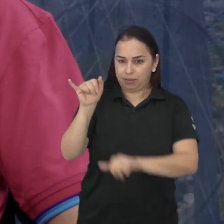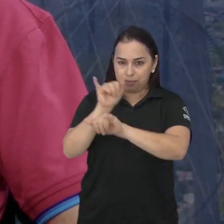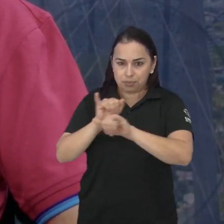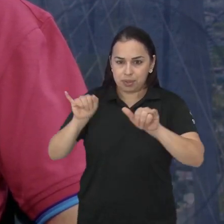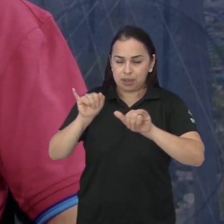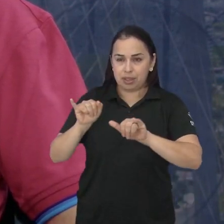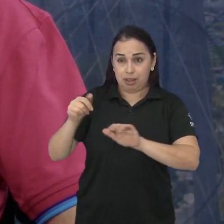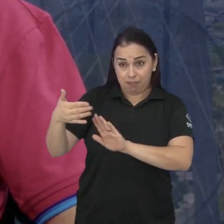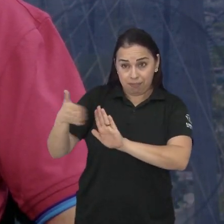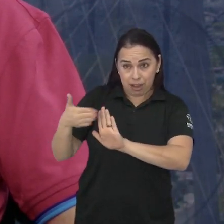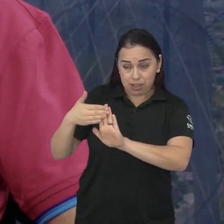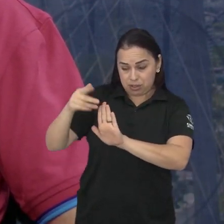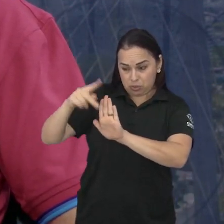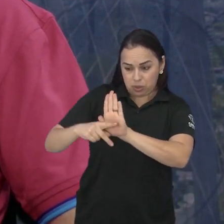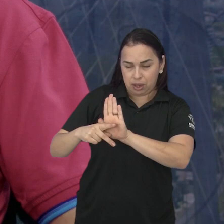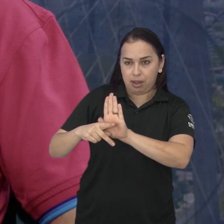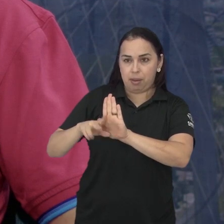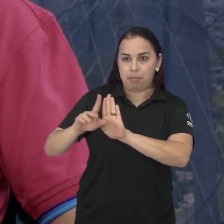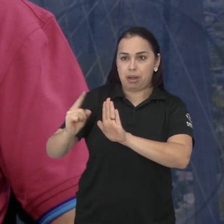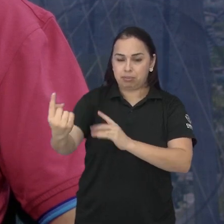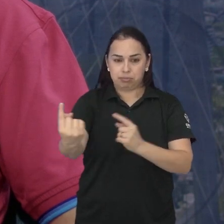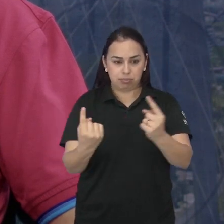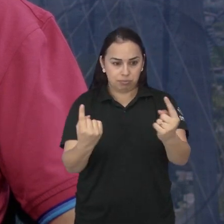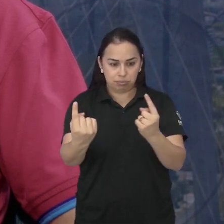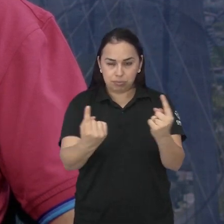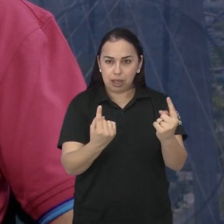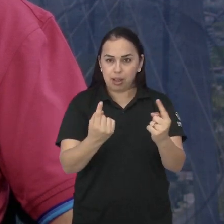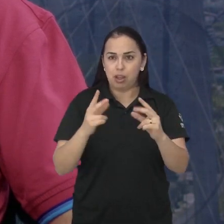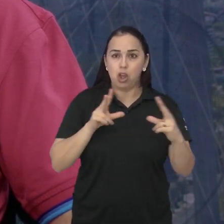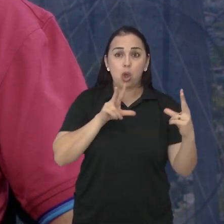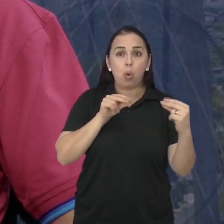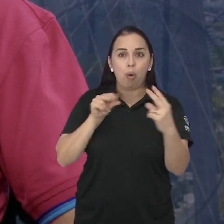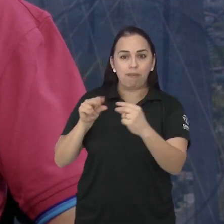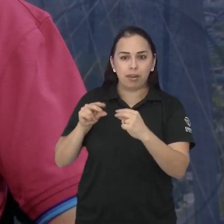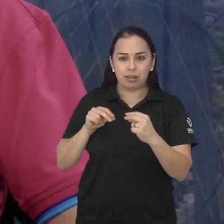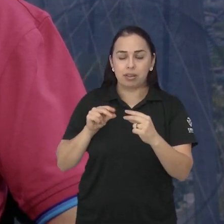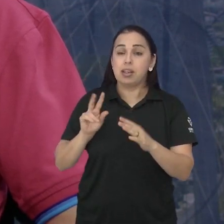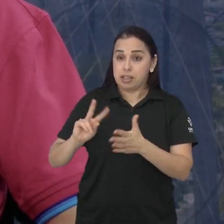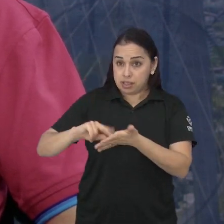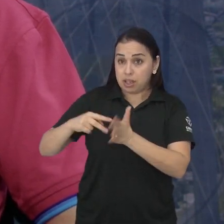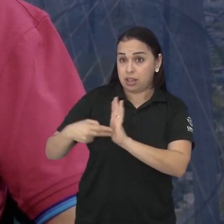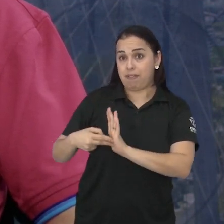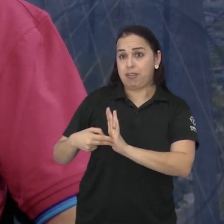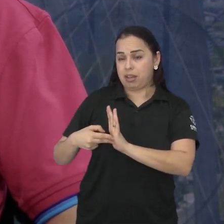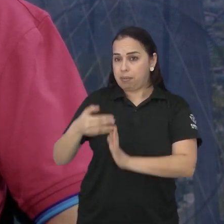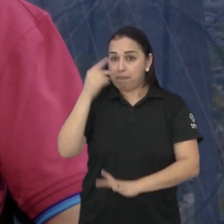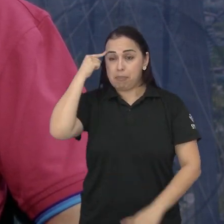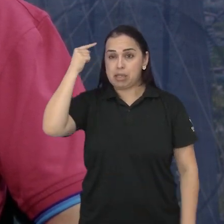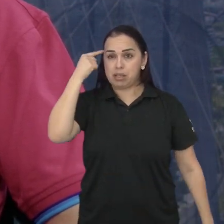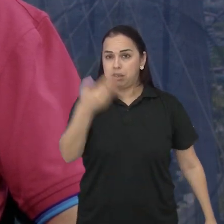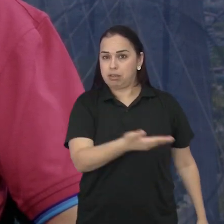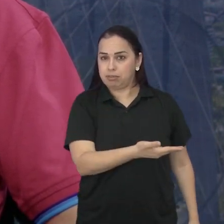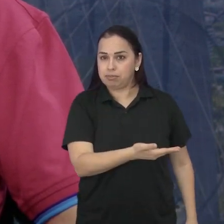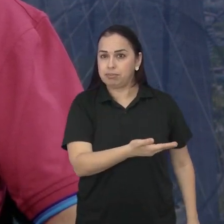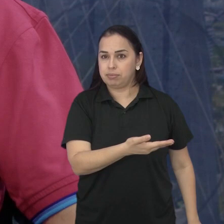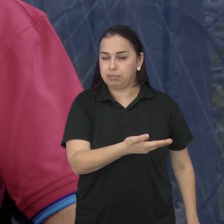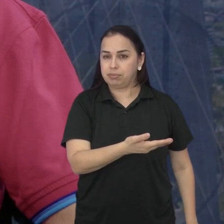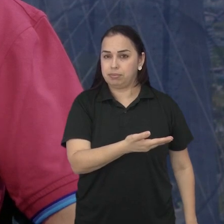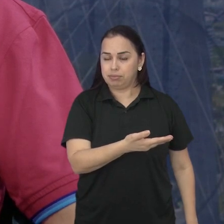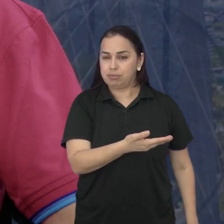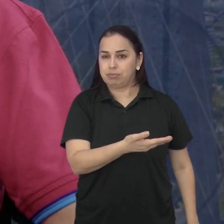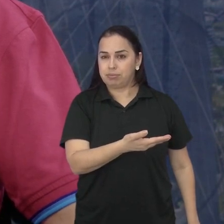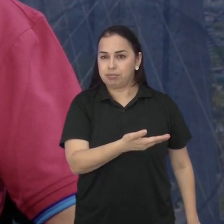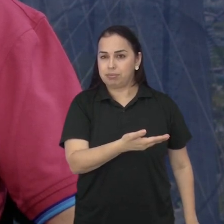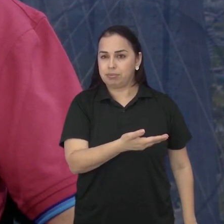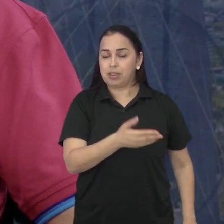ele faz um programa e ele abre o diálogo sobre população de rua, ele está fazendo esse papel. Essa pauta vem para